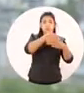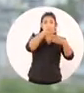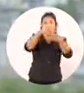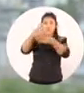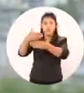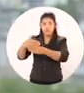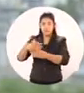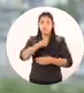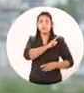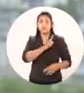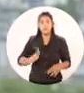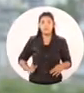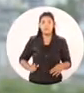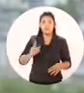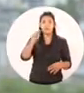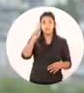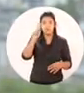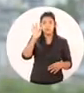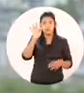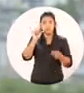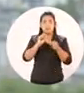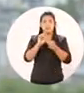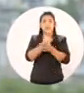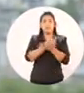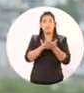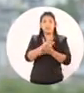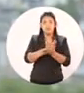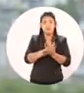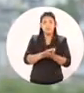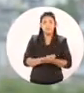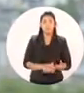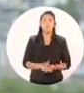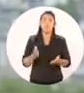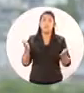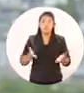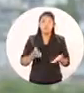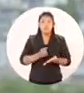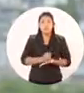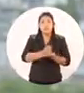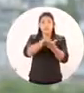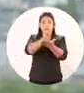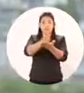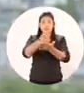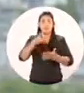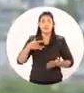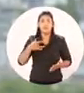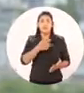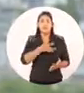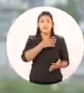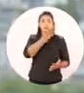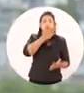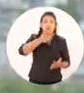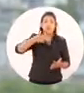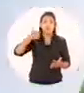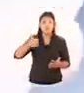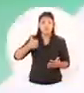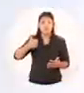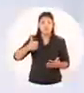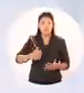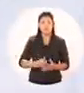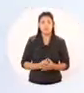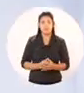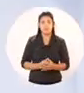obras que os governos do PT deixaram paradas. E vamos colocar a saúde para funcionar.